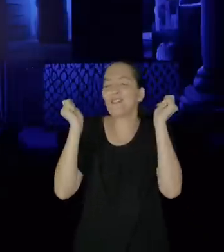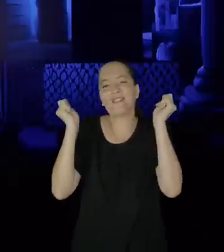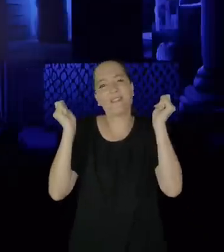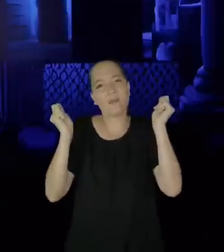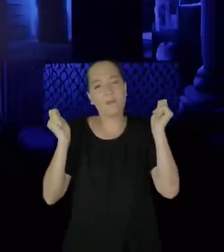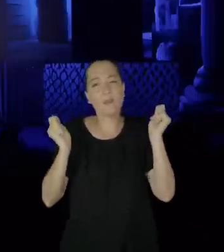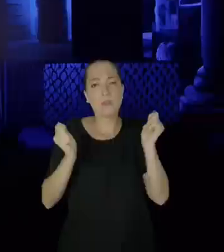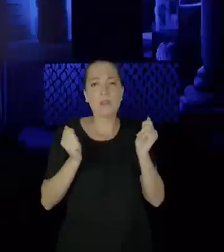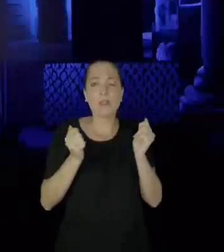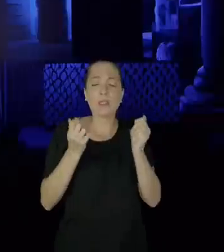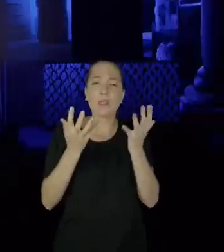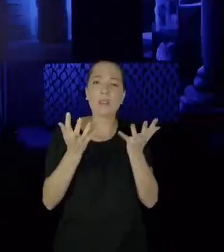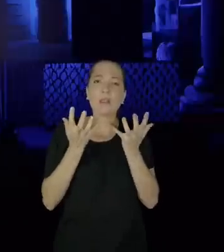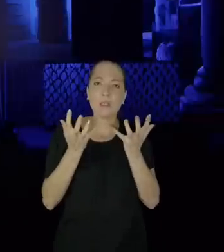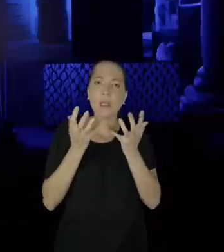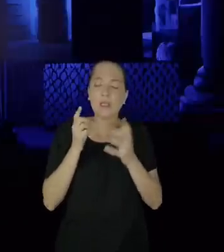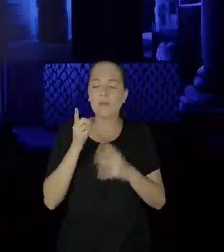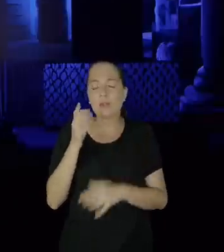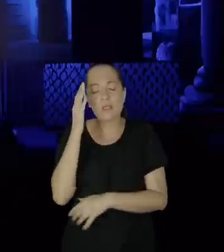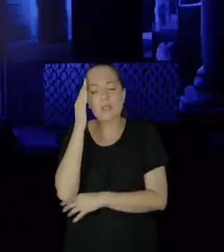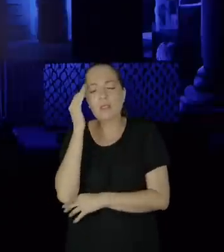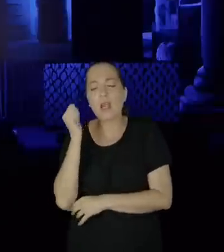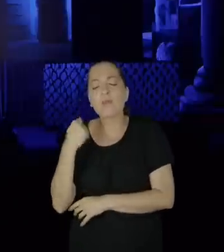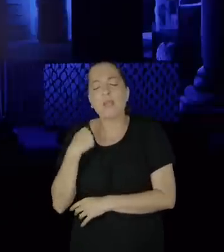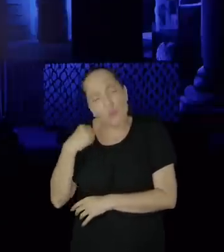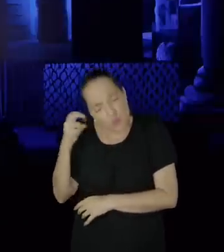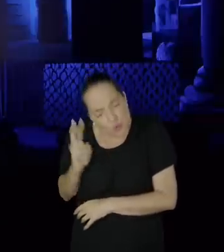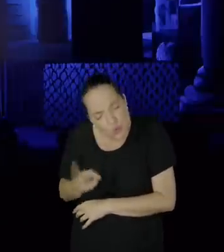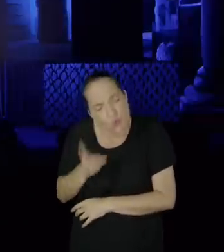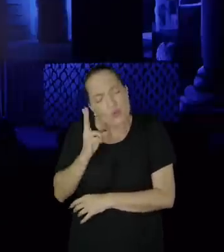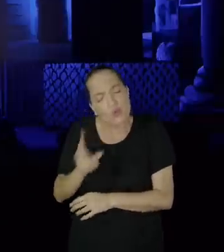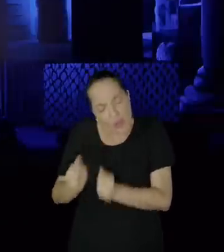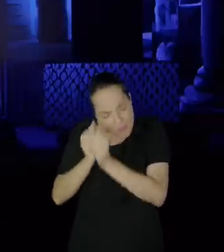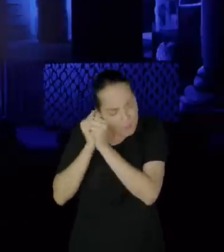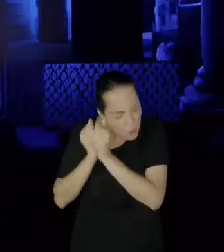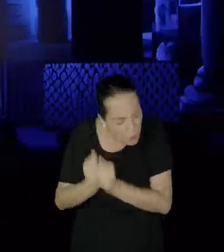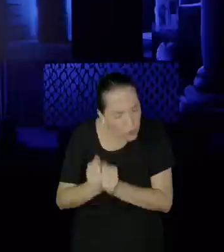Quero que saibas que estarei sempre contigo.